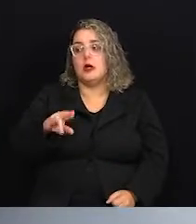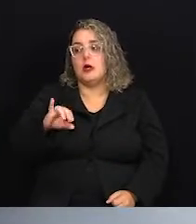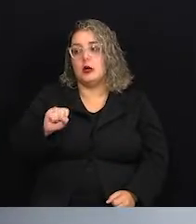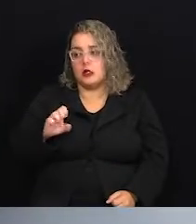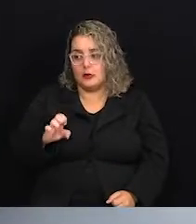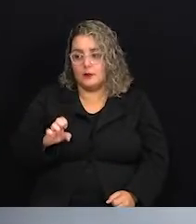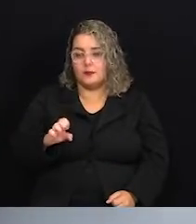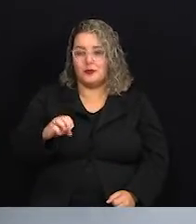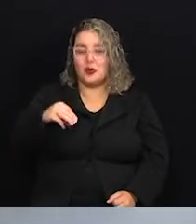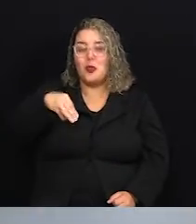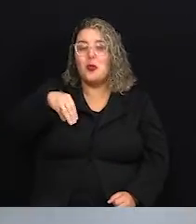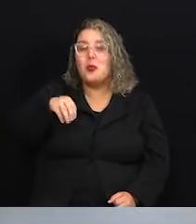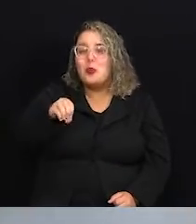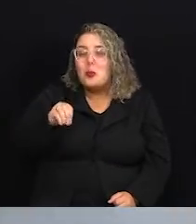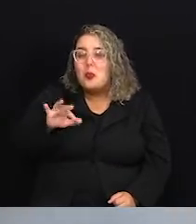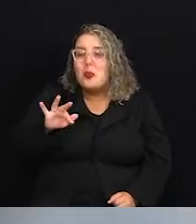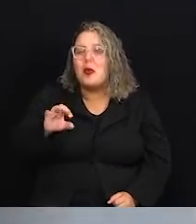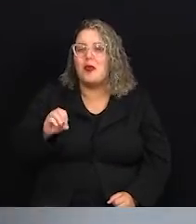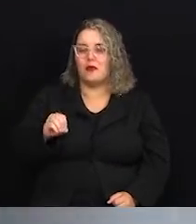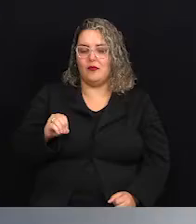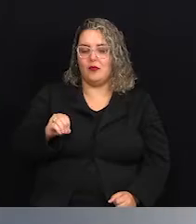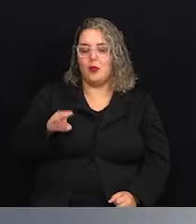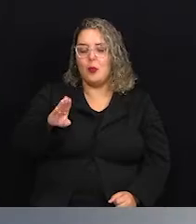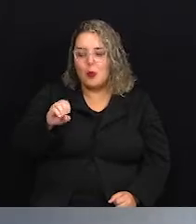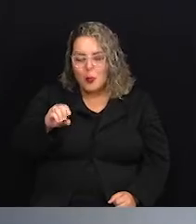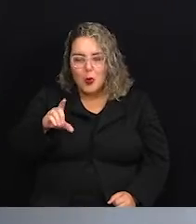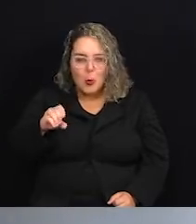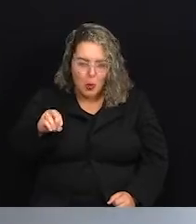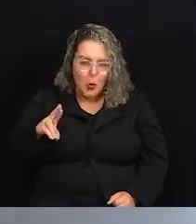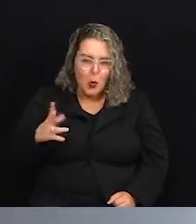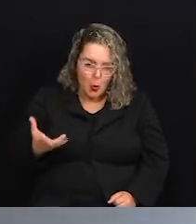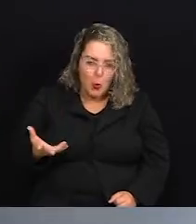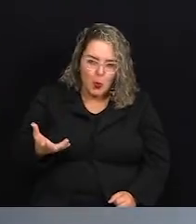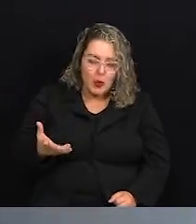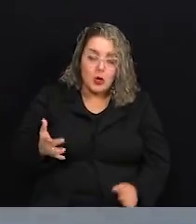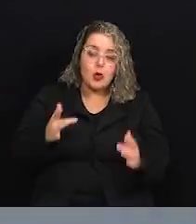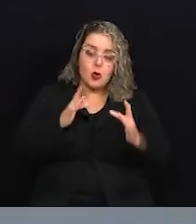crise. Aquele mofo, o bolor, que é fungo,